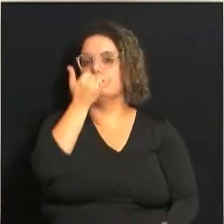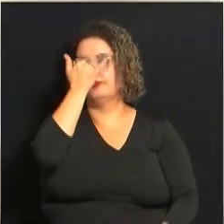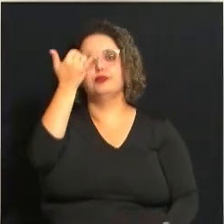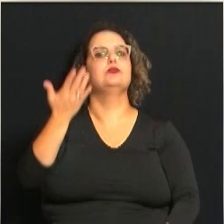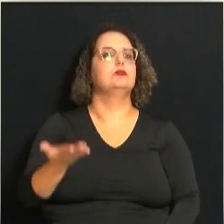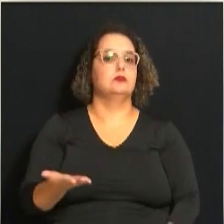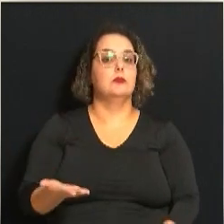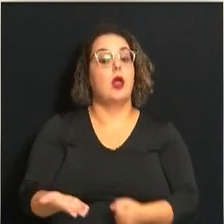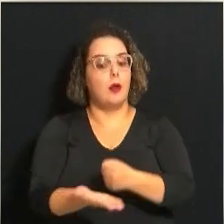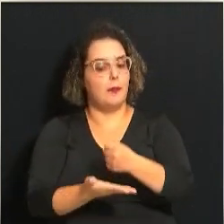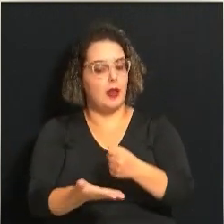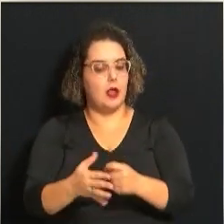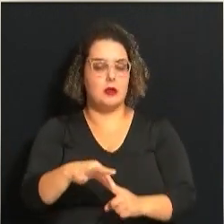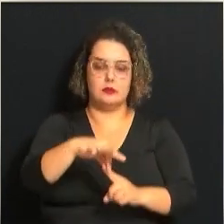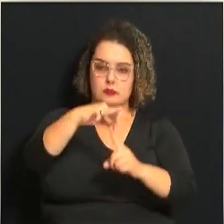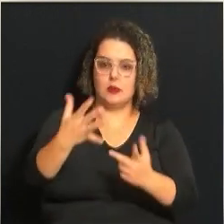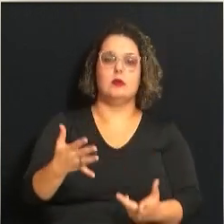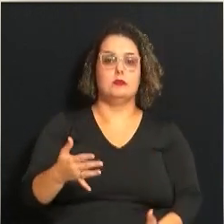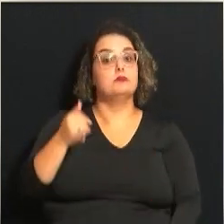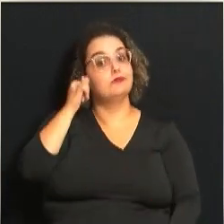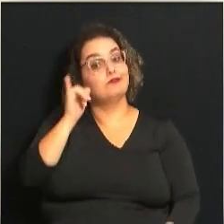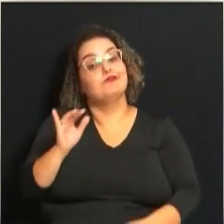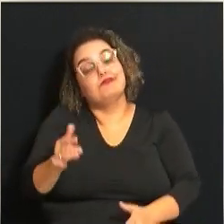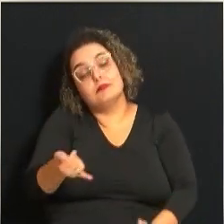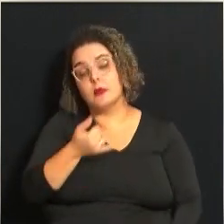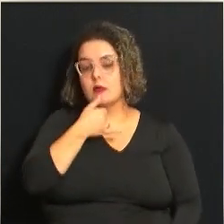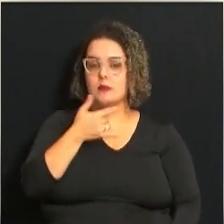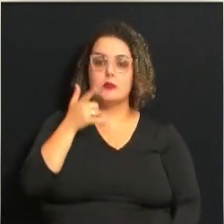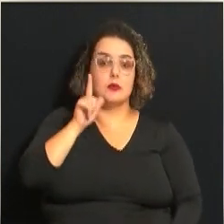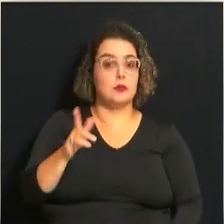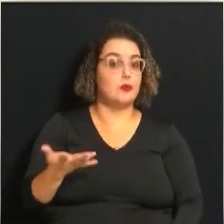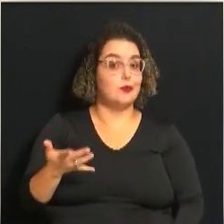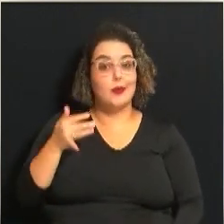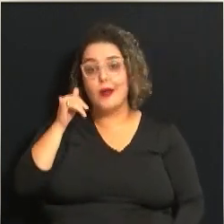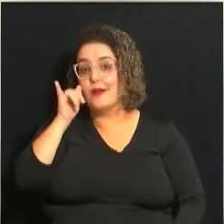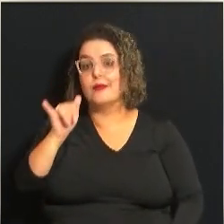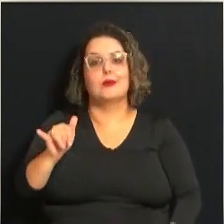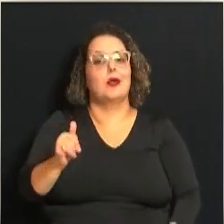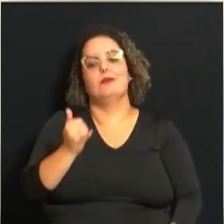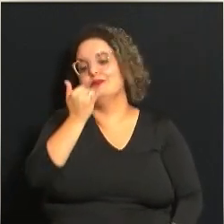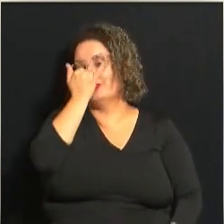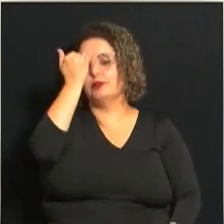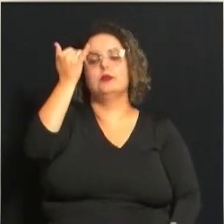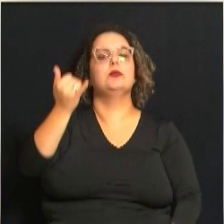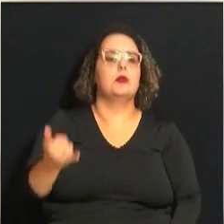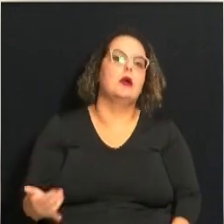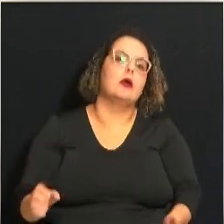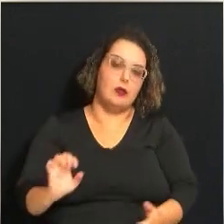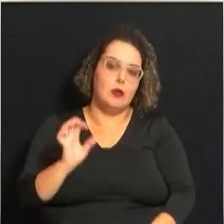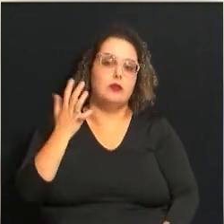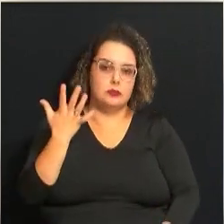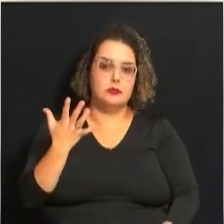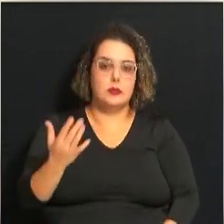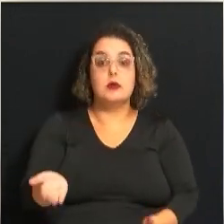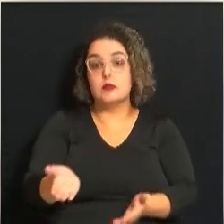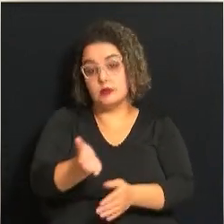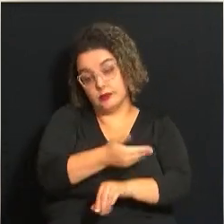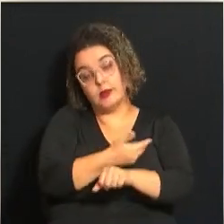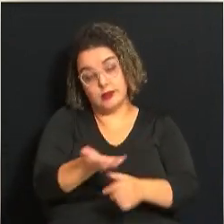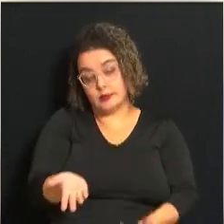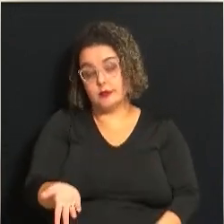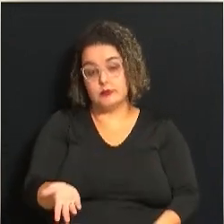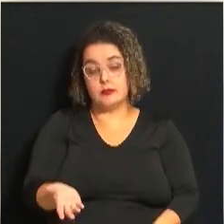da prevenção. Infelizmente, nem sempre ela consegue evitar que alguns delitos, alguns fatos ocorram. Mas, ao mesmo tempo, tendo a